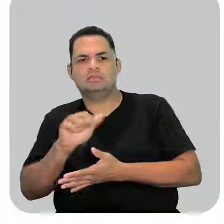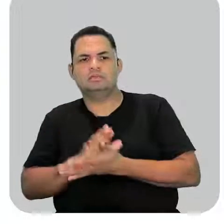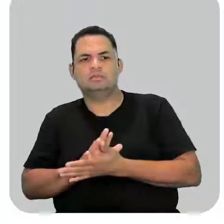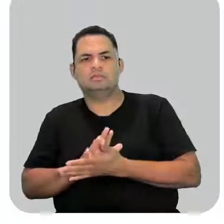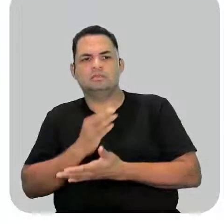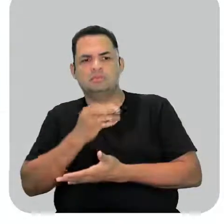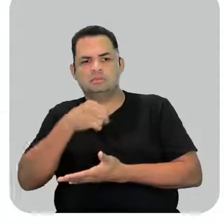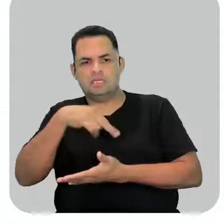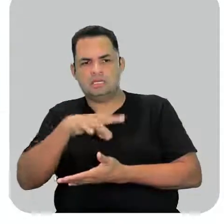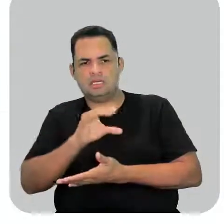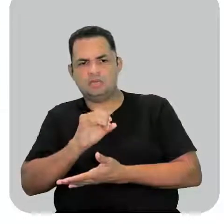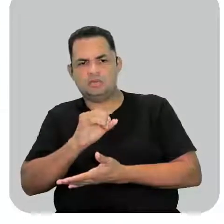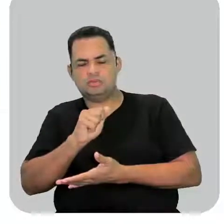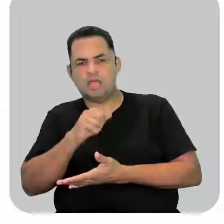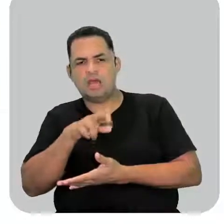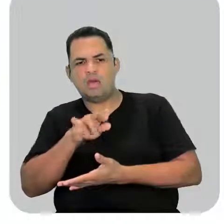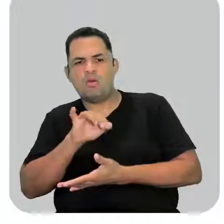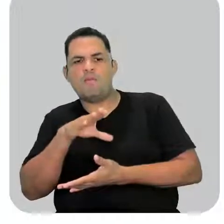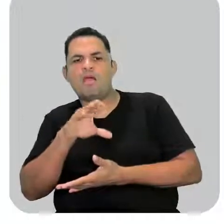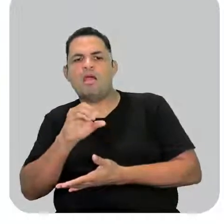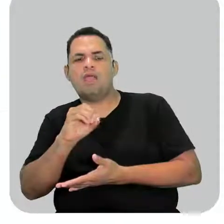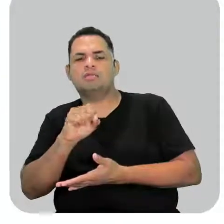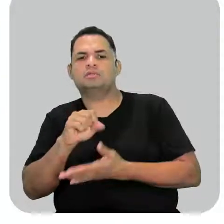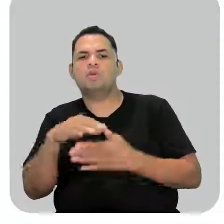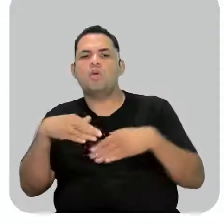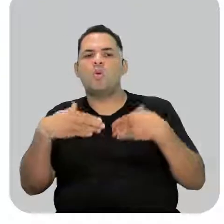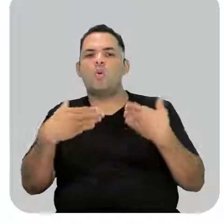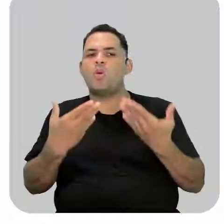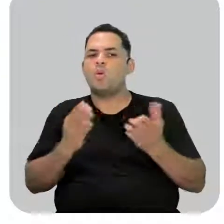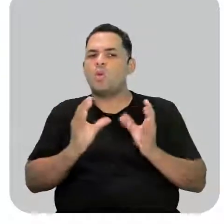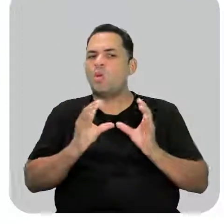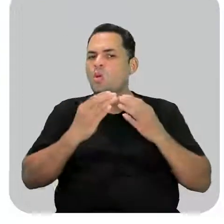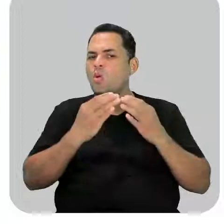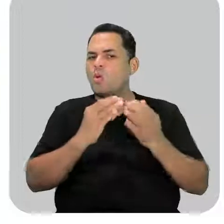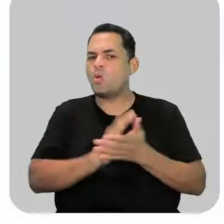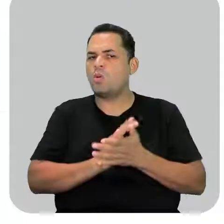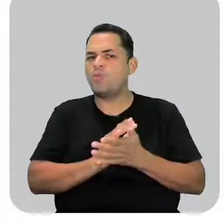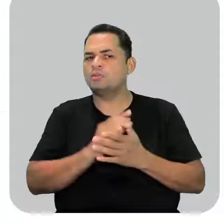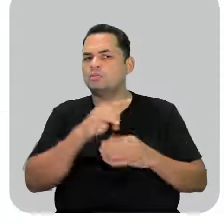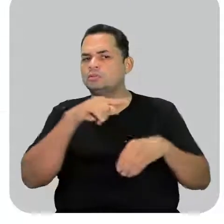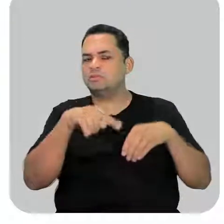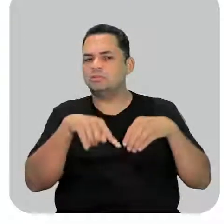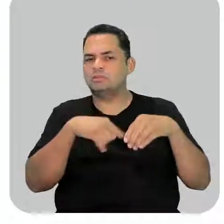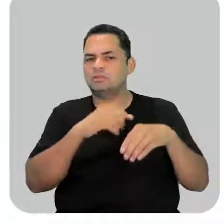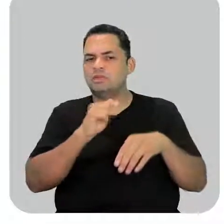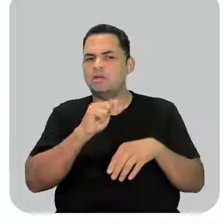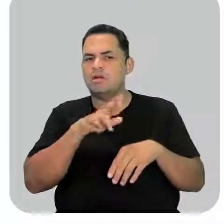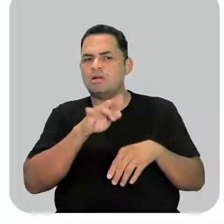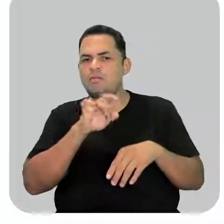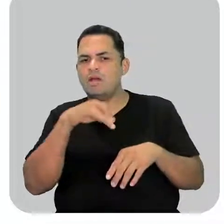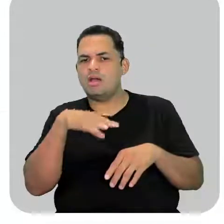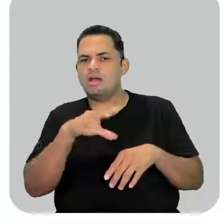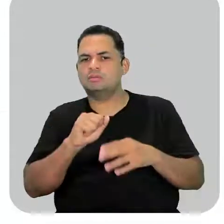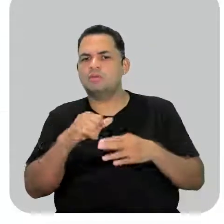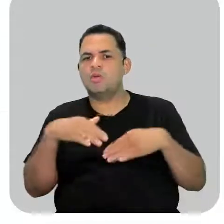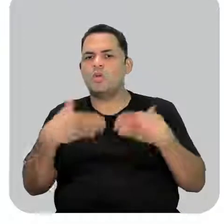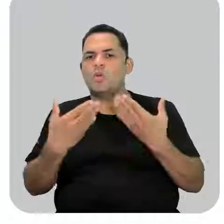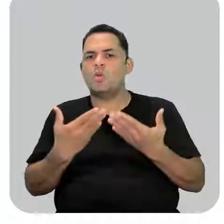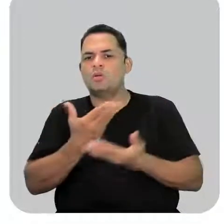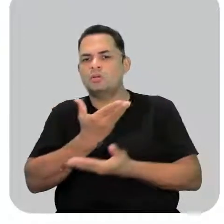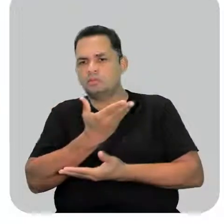Os nitros aromáticos, ou seja, quando o meu grupo nitro está ligado a um anel aromático, dos quais